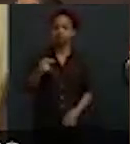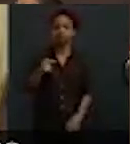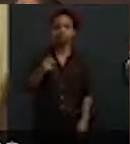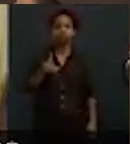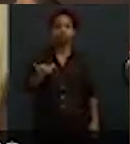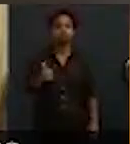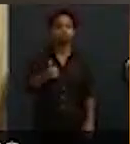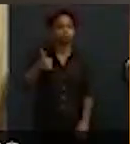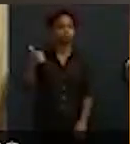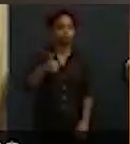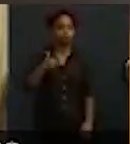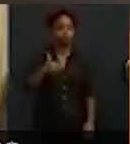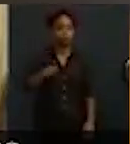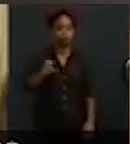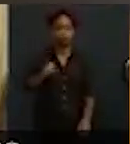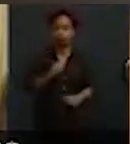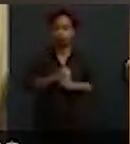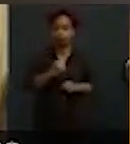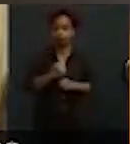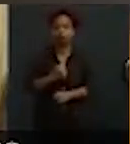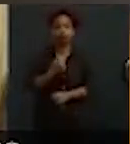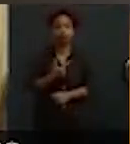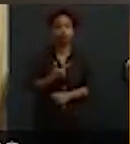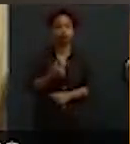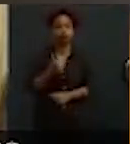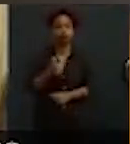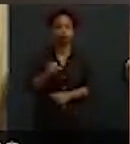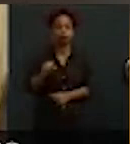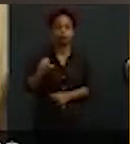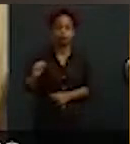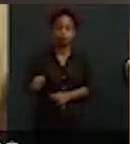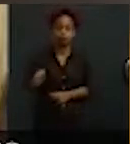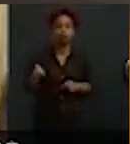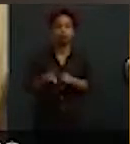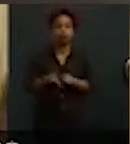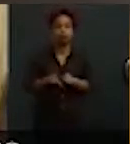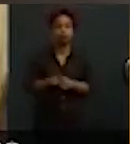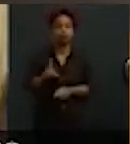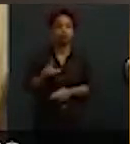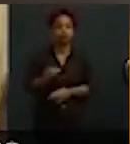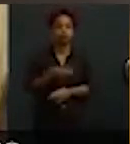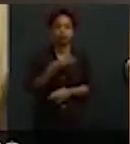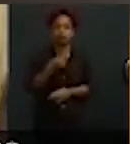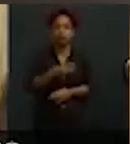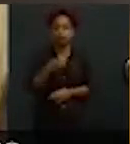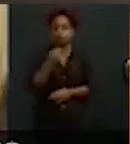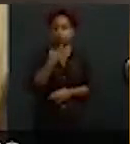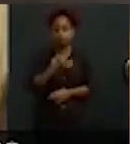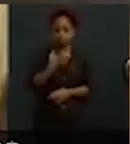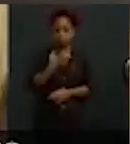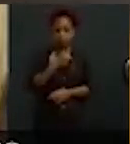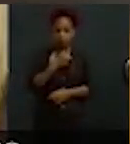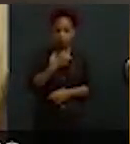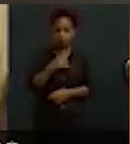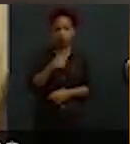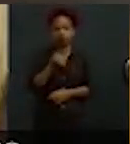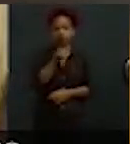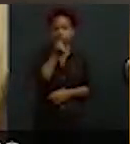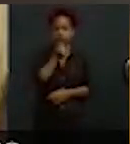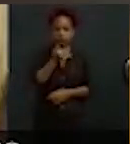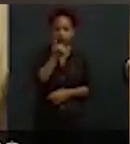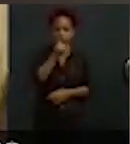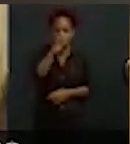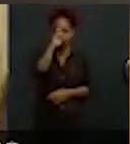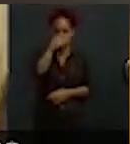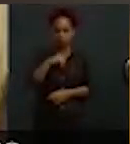de 1991, e 864, de 3 de novembro de 1999. A